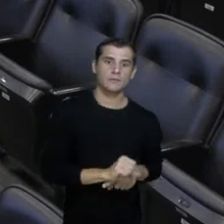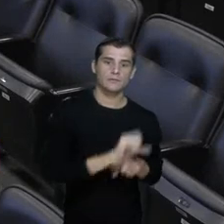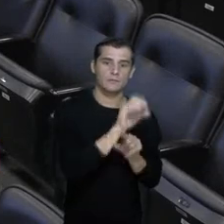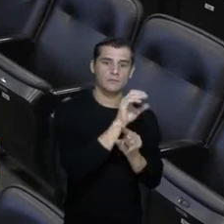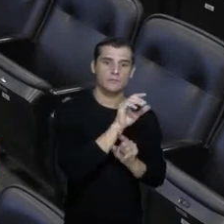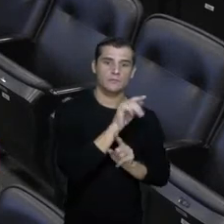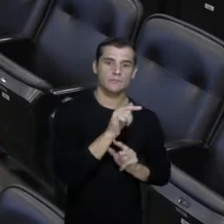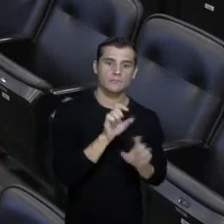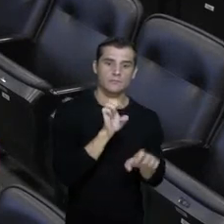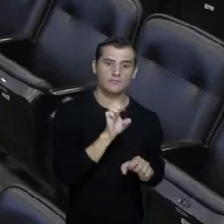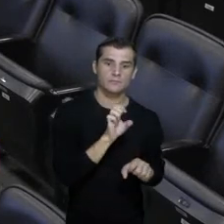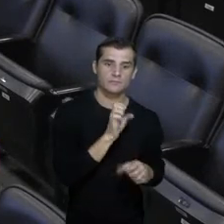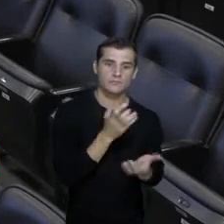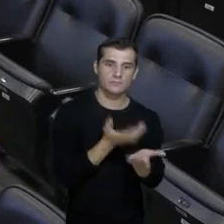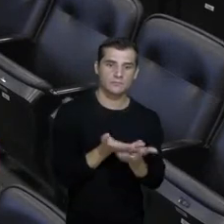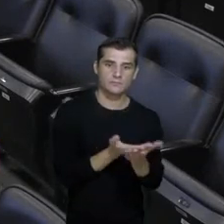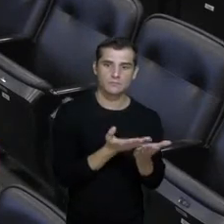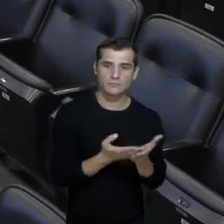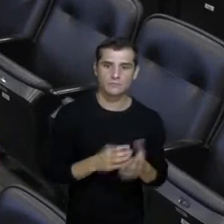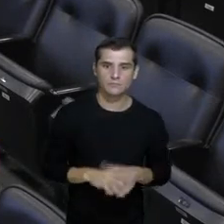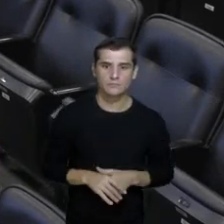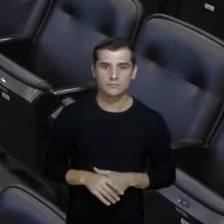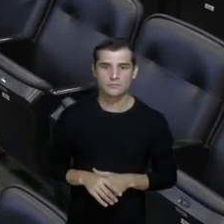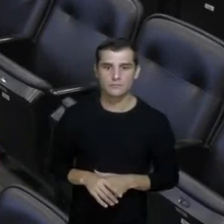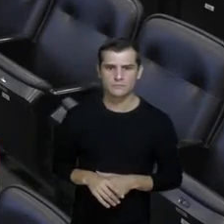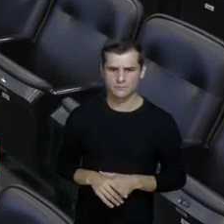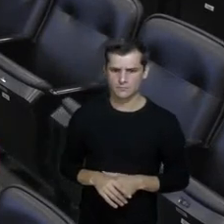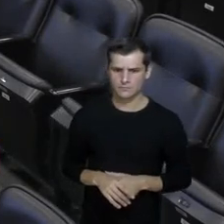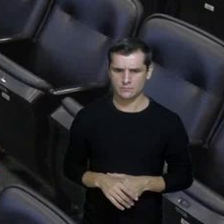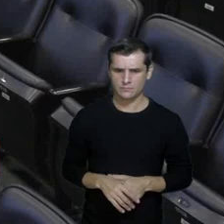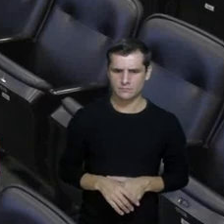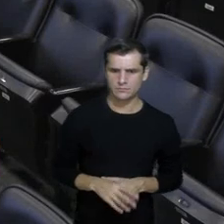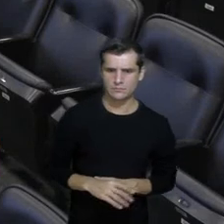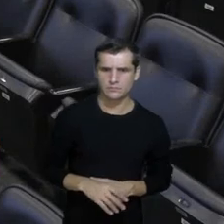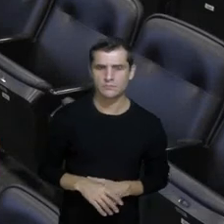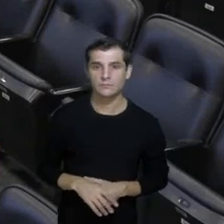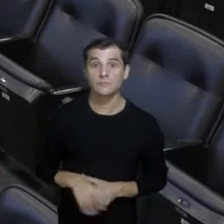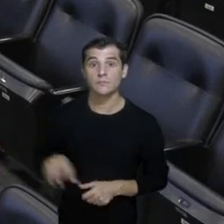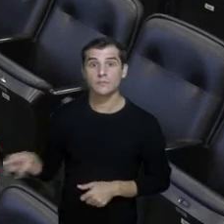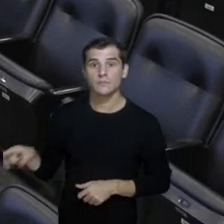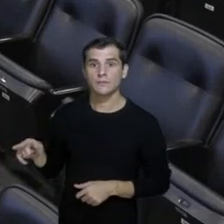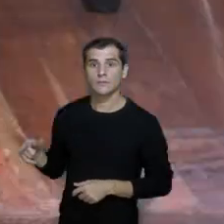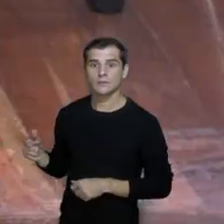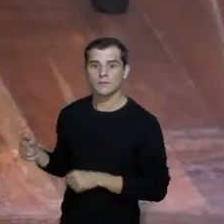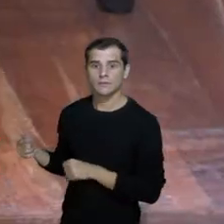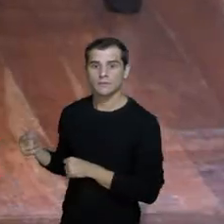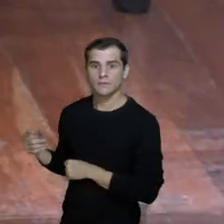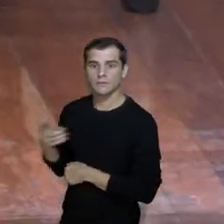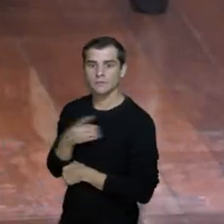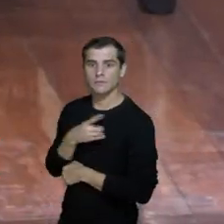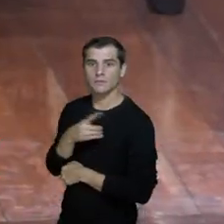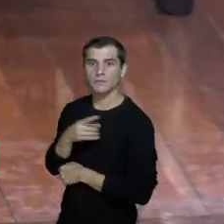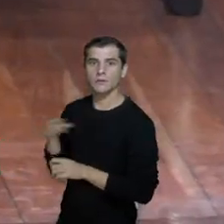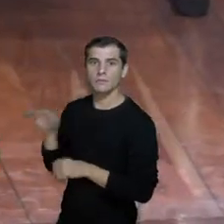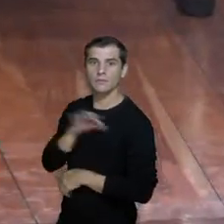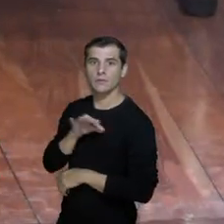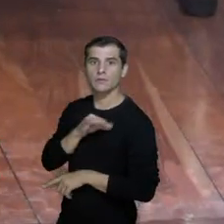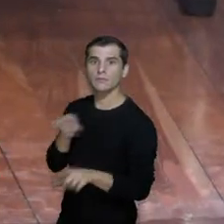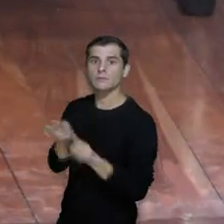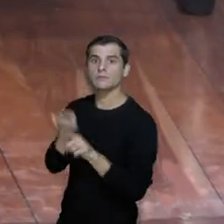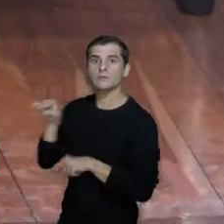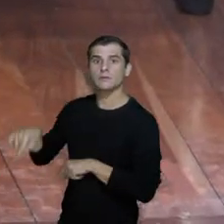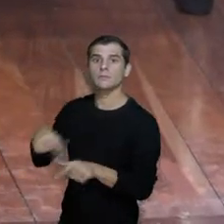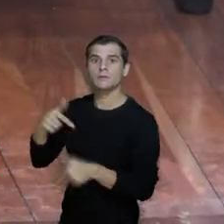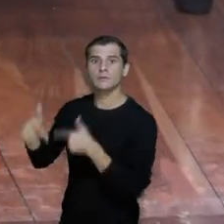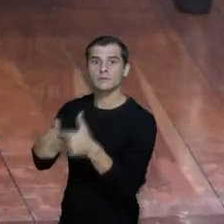hoje boa tarde o meu nome é Rodrigo Bortolini Eu também sou Delegado de Polícia trabalho atualmente aqui na Assembleia Legislativa no